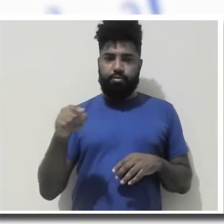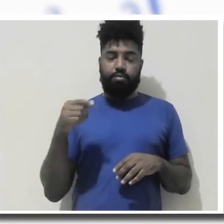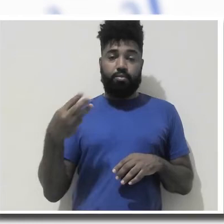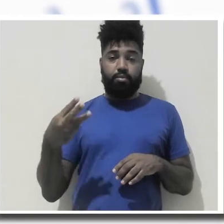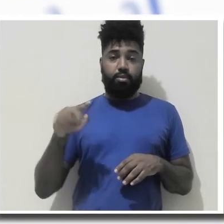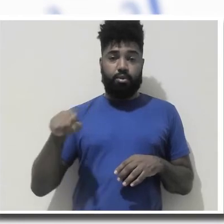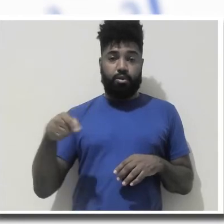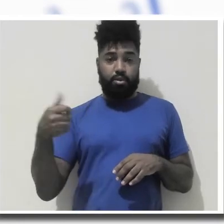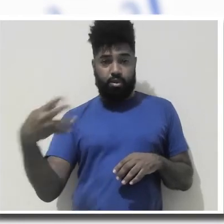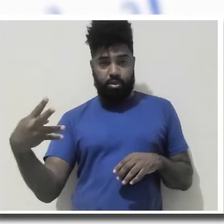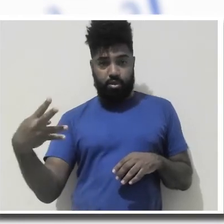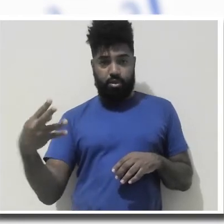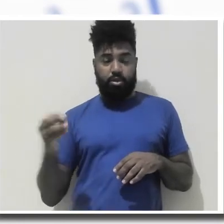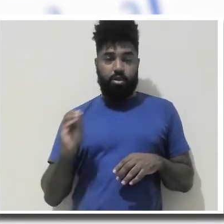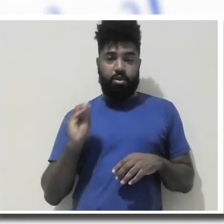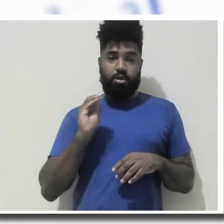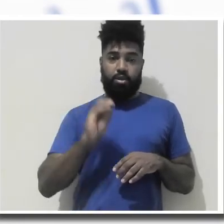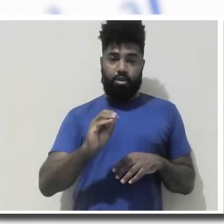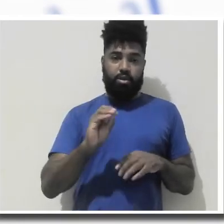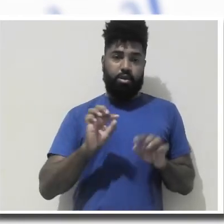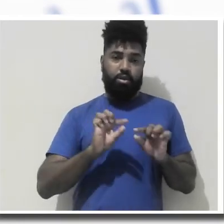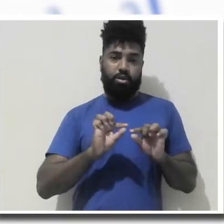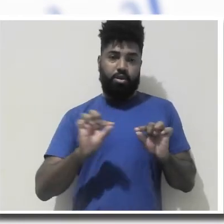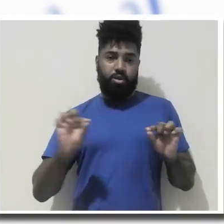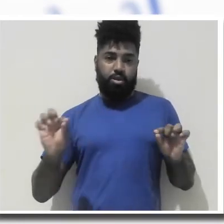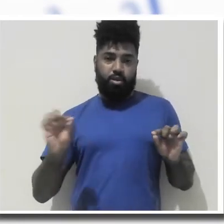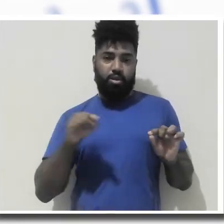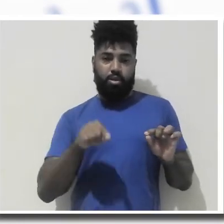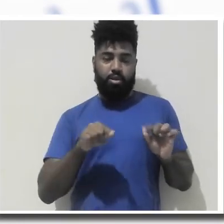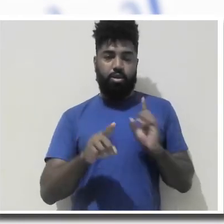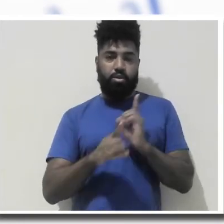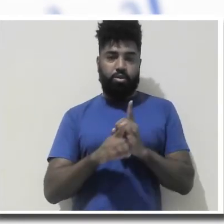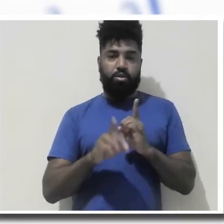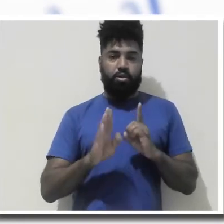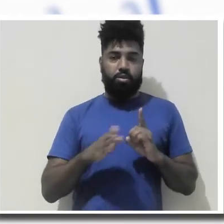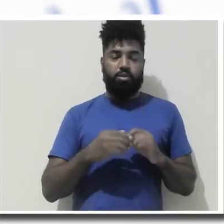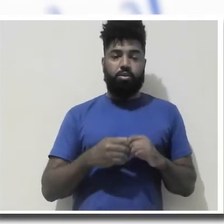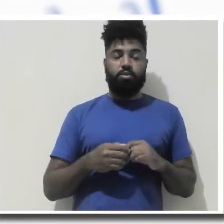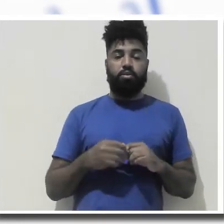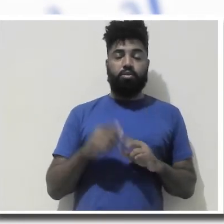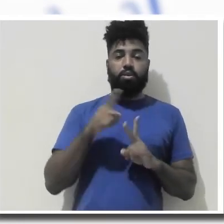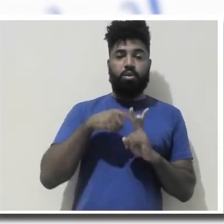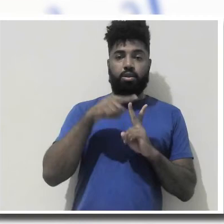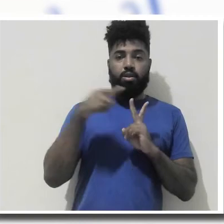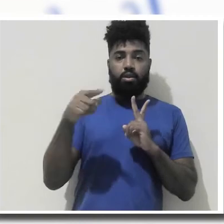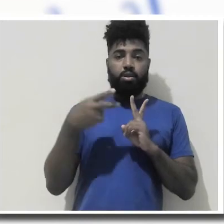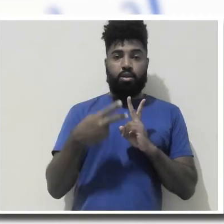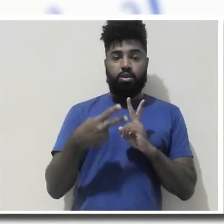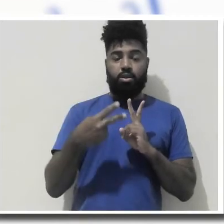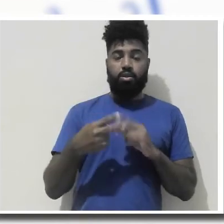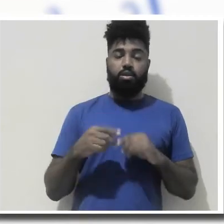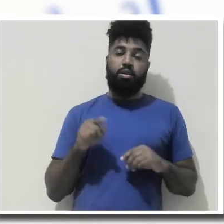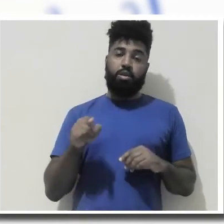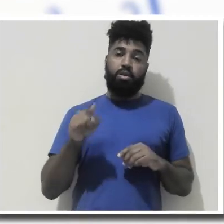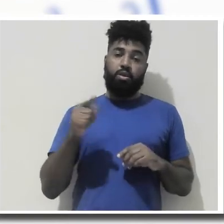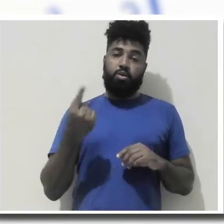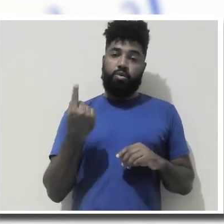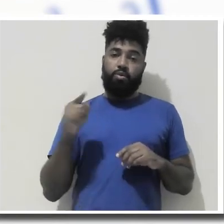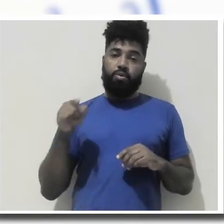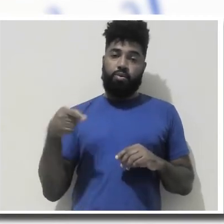3,14, está localizado aqui. O raiz de 2, que é aproximadamente